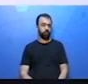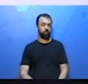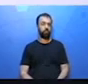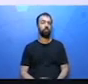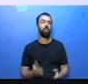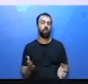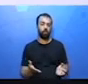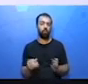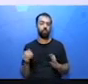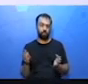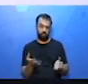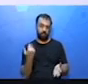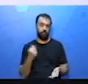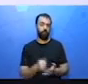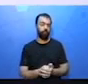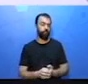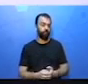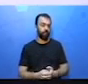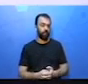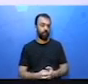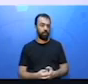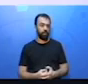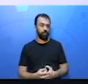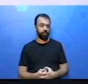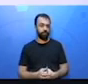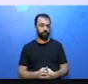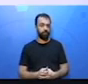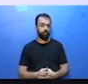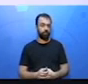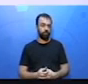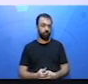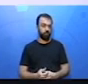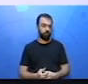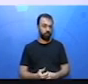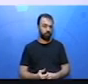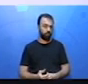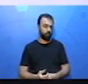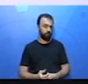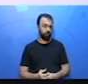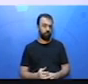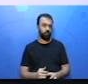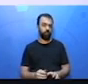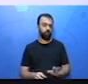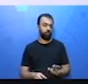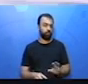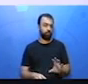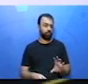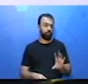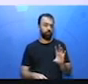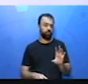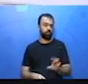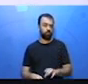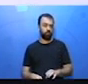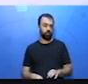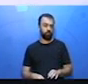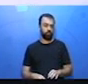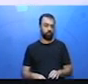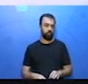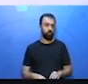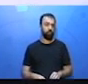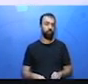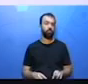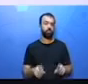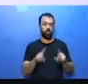Agora é o seguinte. Antes de ter essa parte branca, como se você não tivesse nada aqui dentro. Tá vendo,